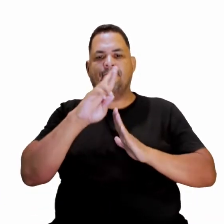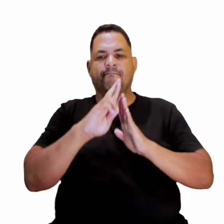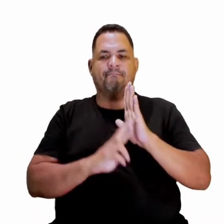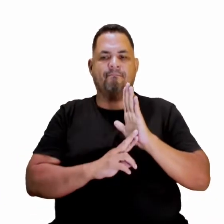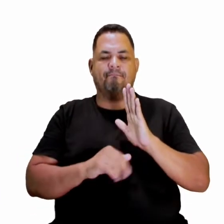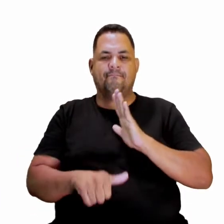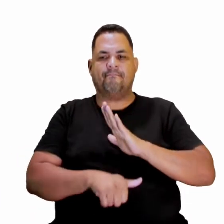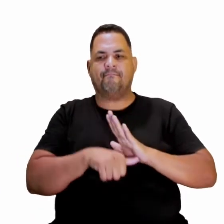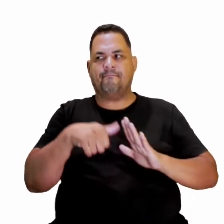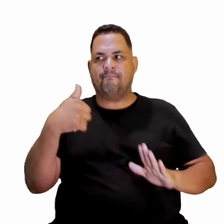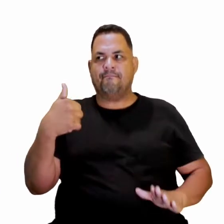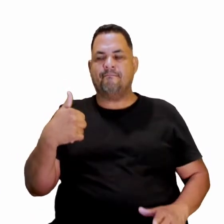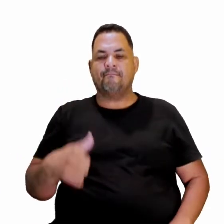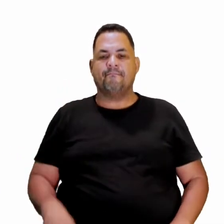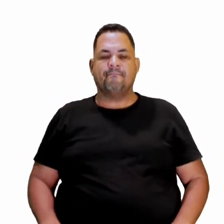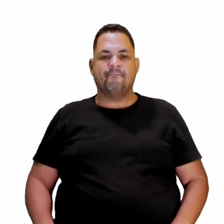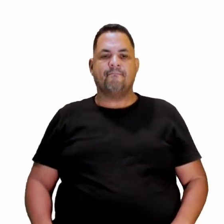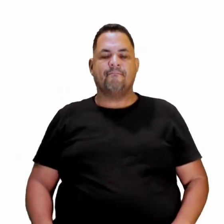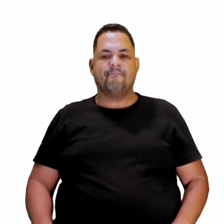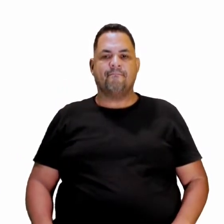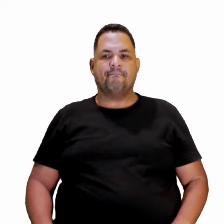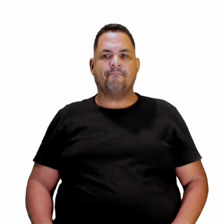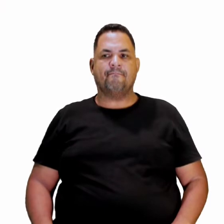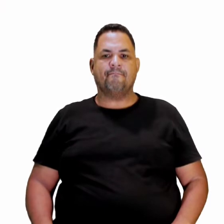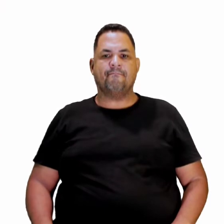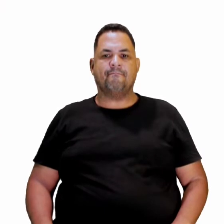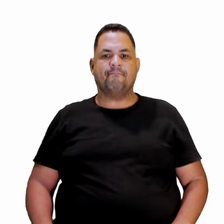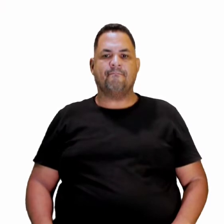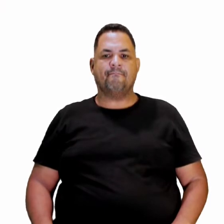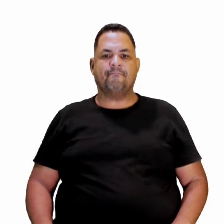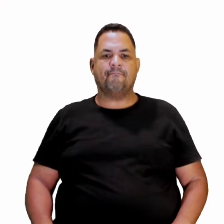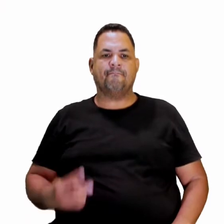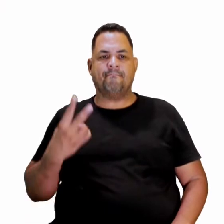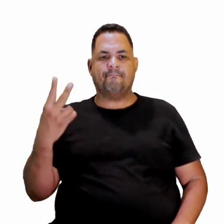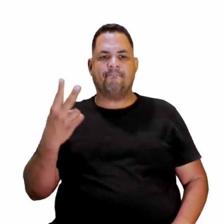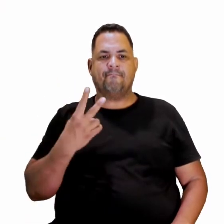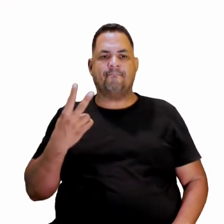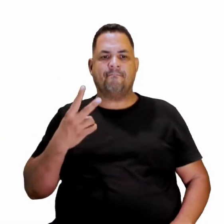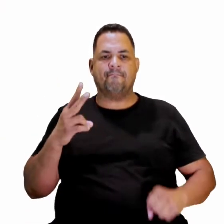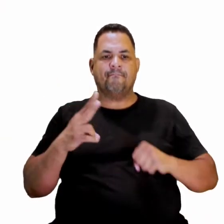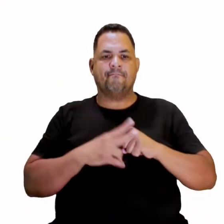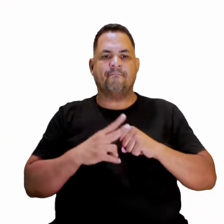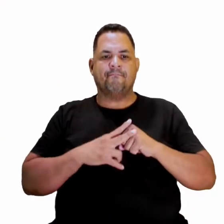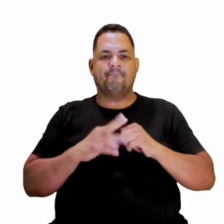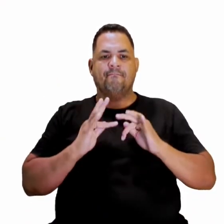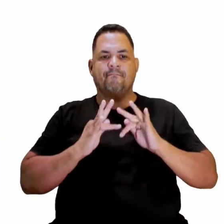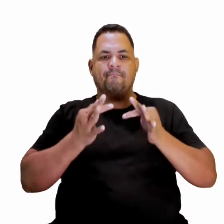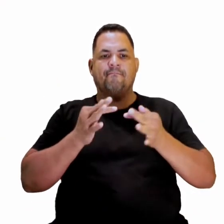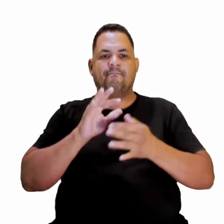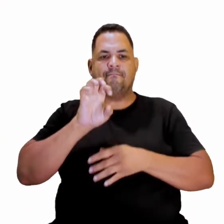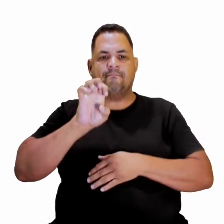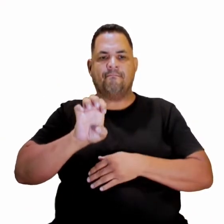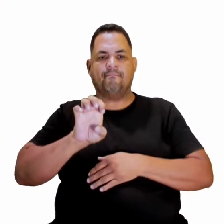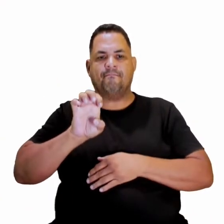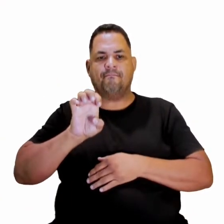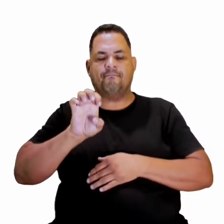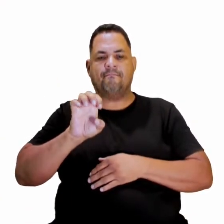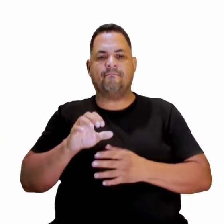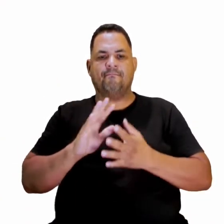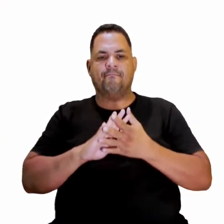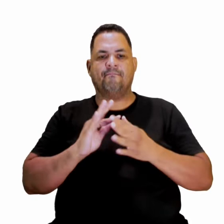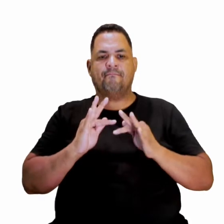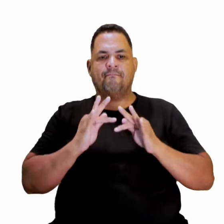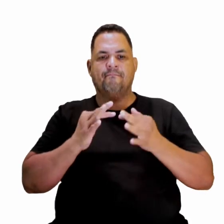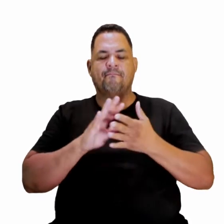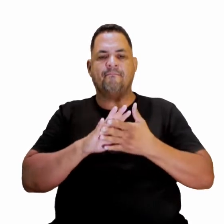foi a primeira, que é a regra geral. A segunda, verbos terminados em E, que termina